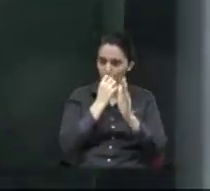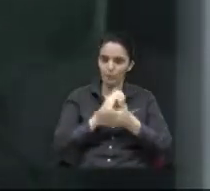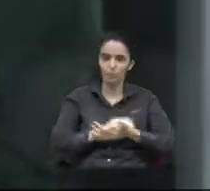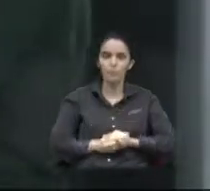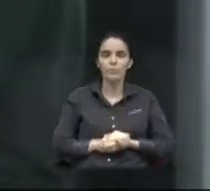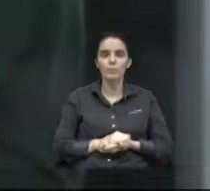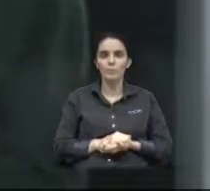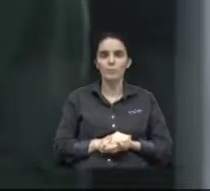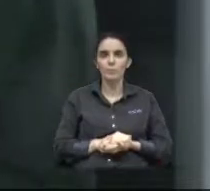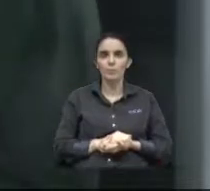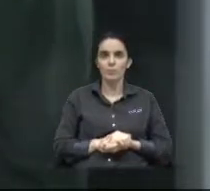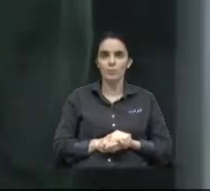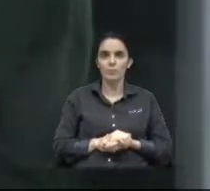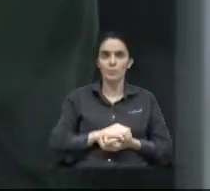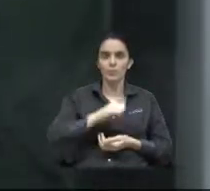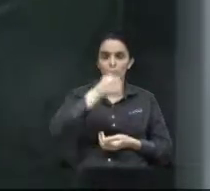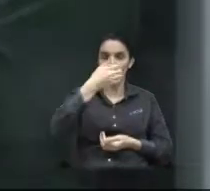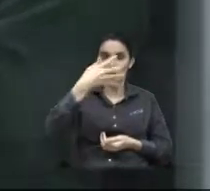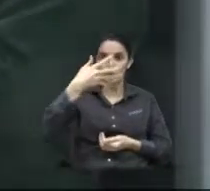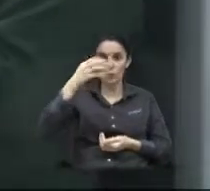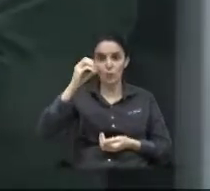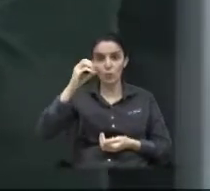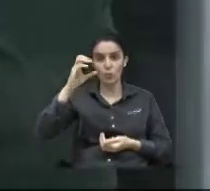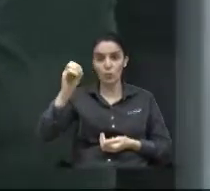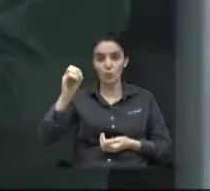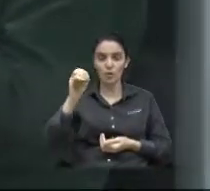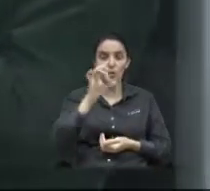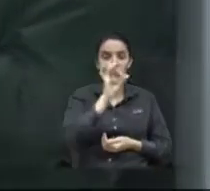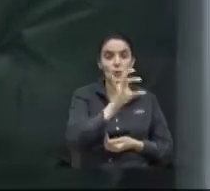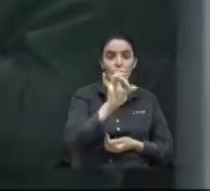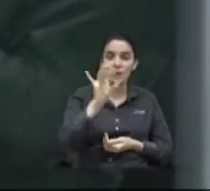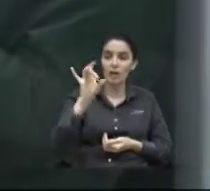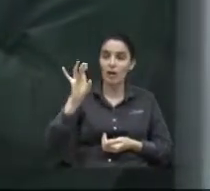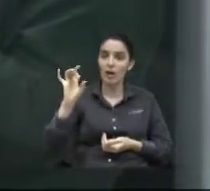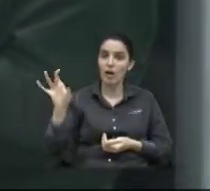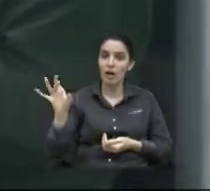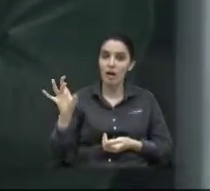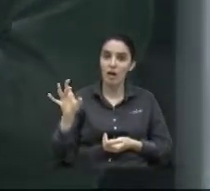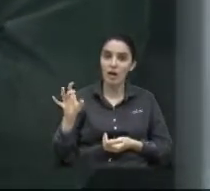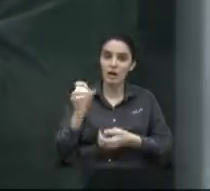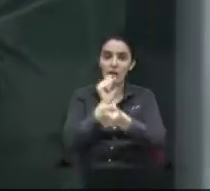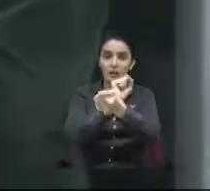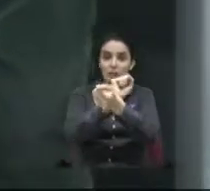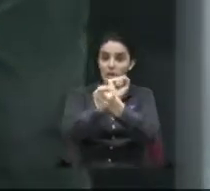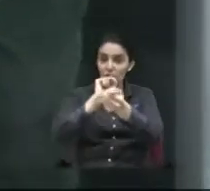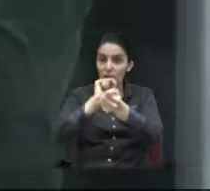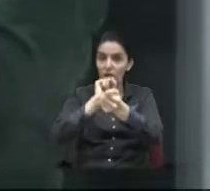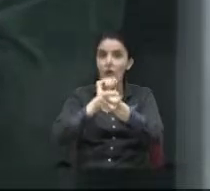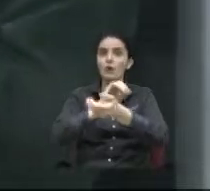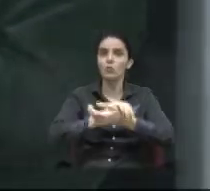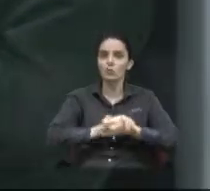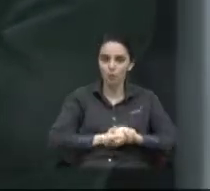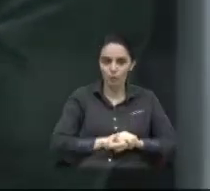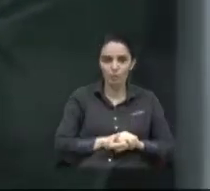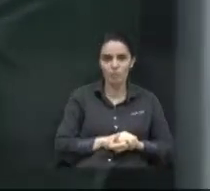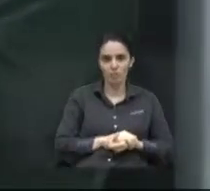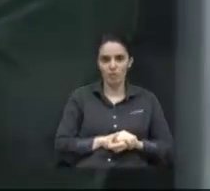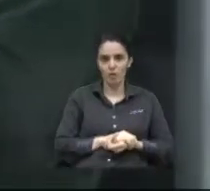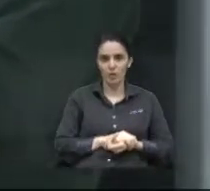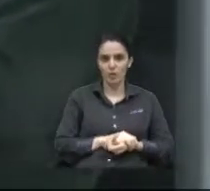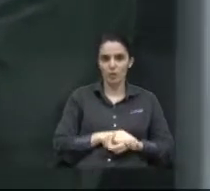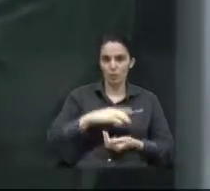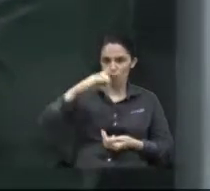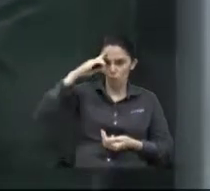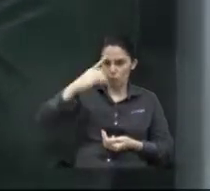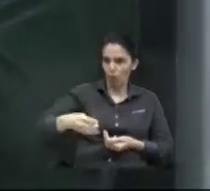até 1.400 conto de réis por cada escravo. Ia libertá-los, mas ia receber do governo. A